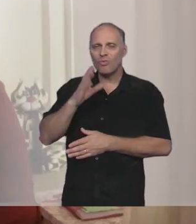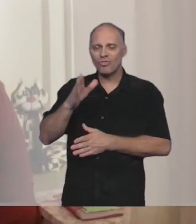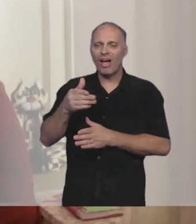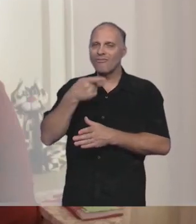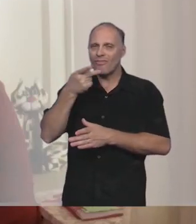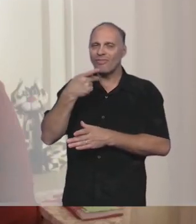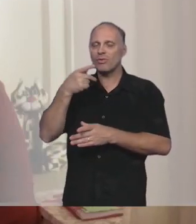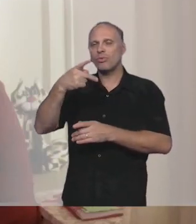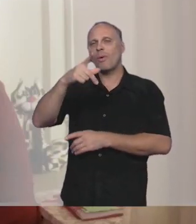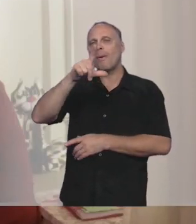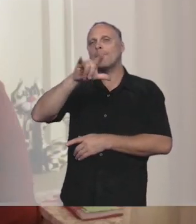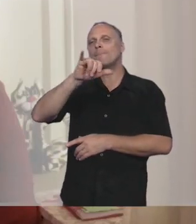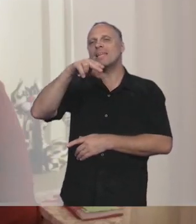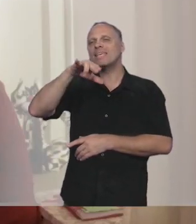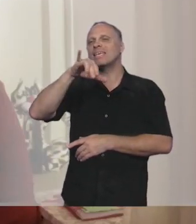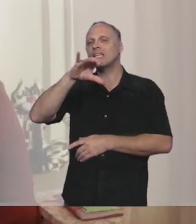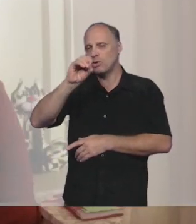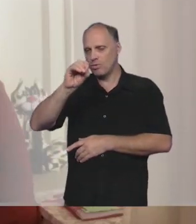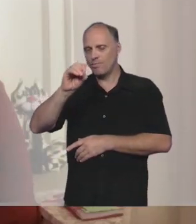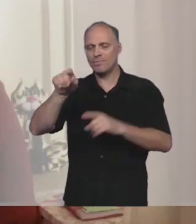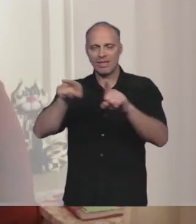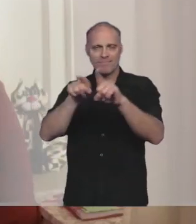que para mim é o